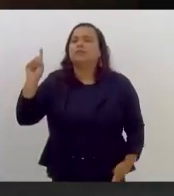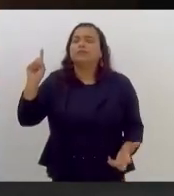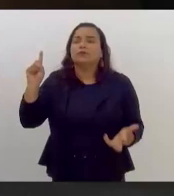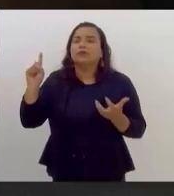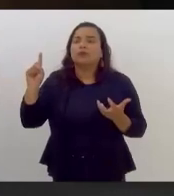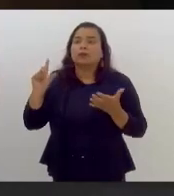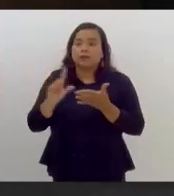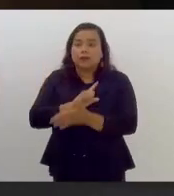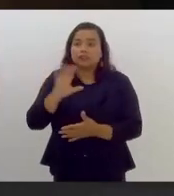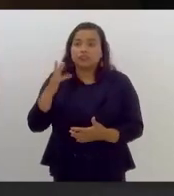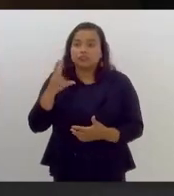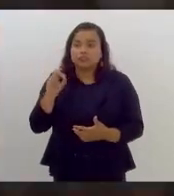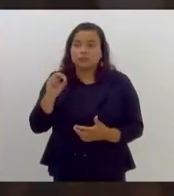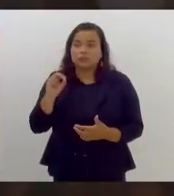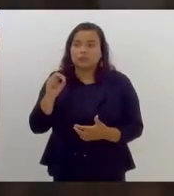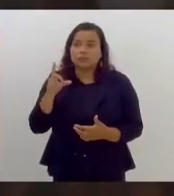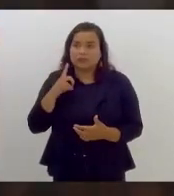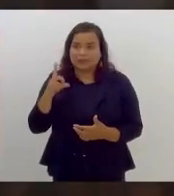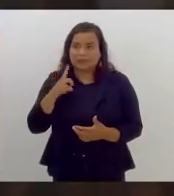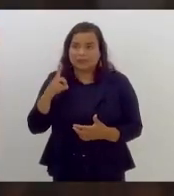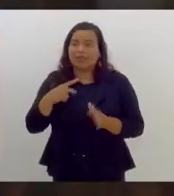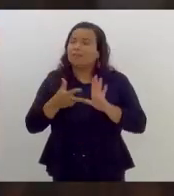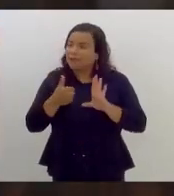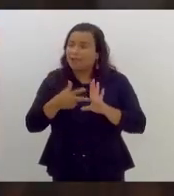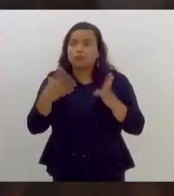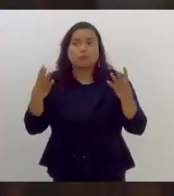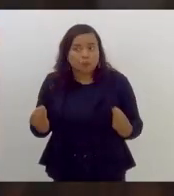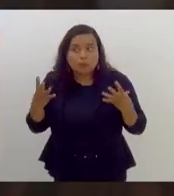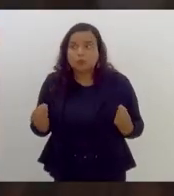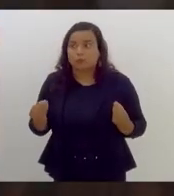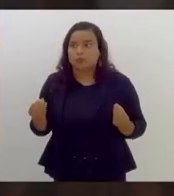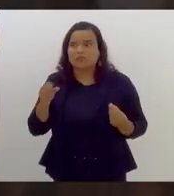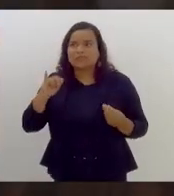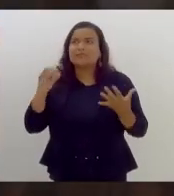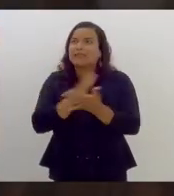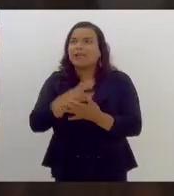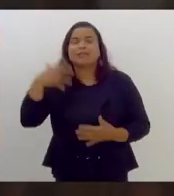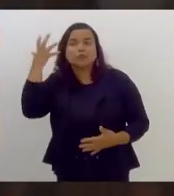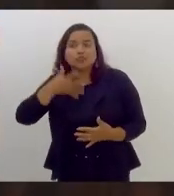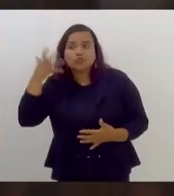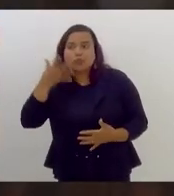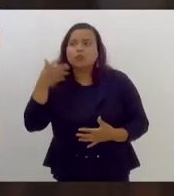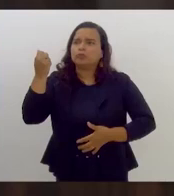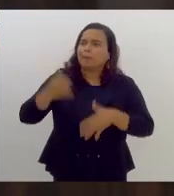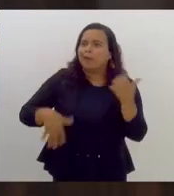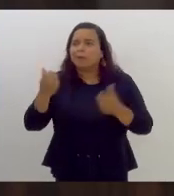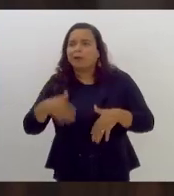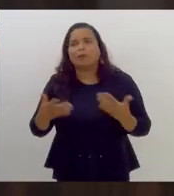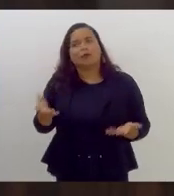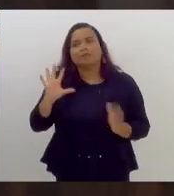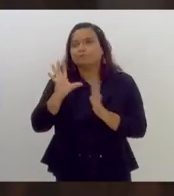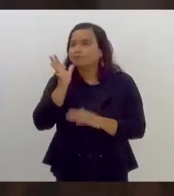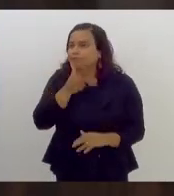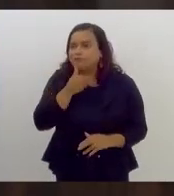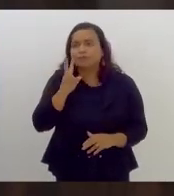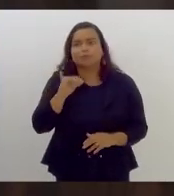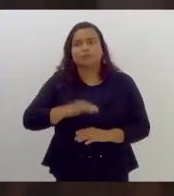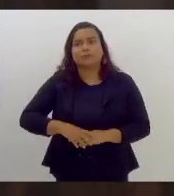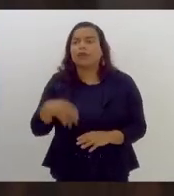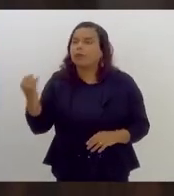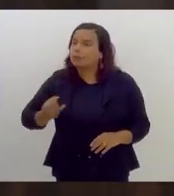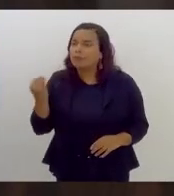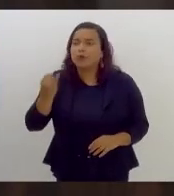do deputado Chico, nós vamos ter muitos vetos. Se cada um fizer um discurso para... Então, seria importante a